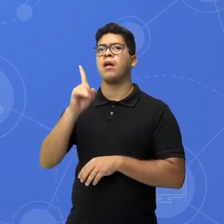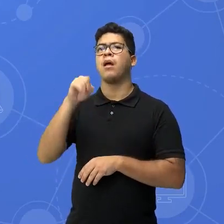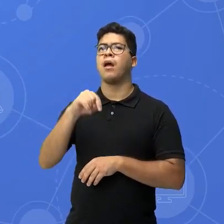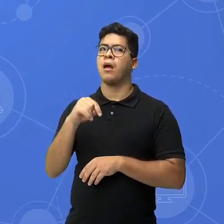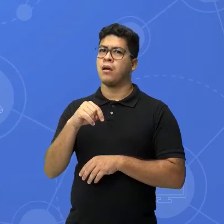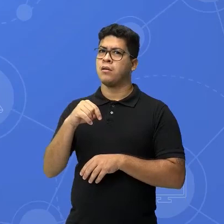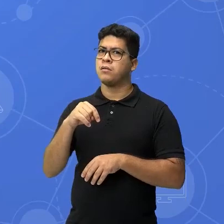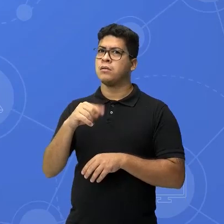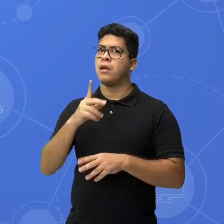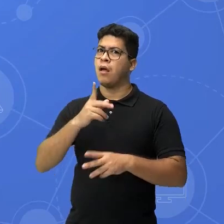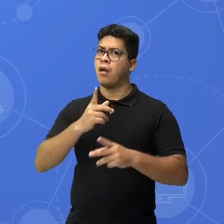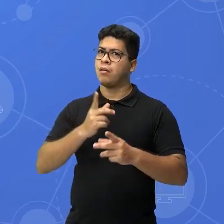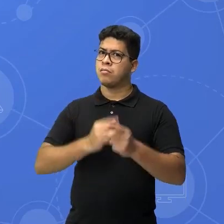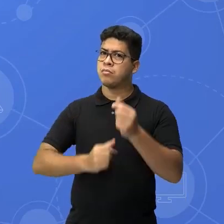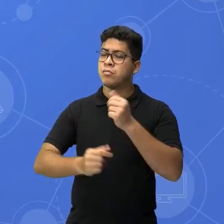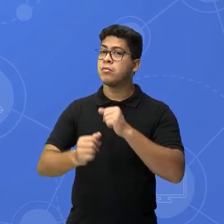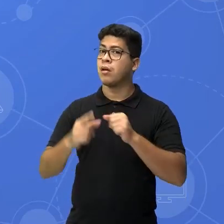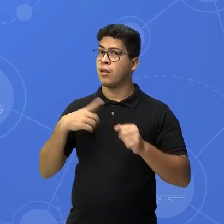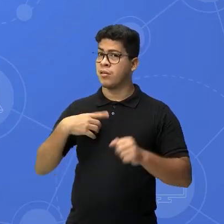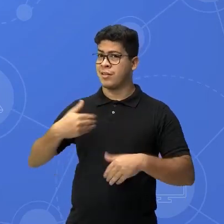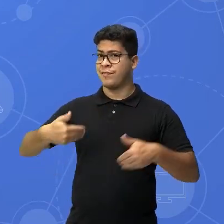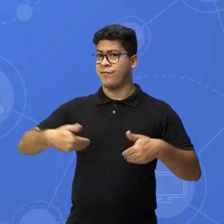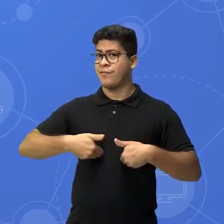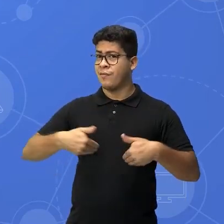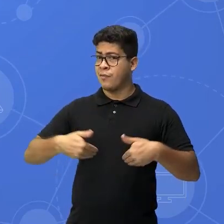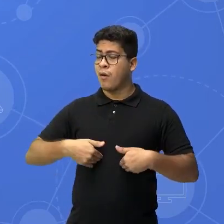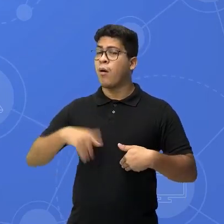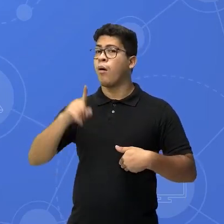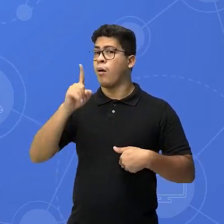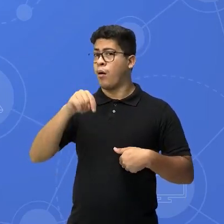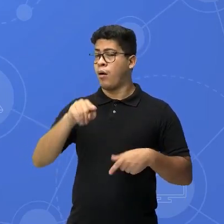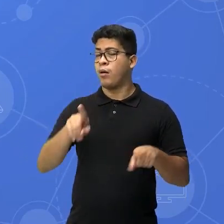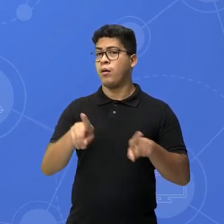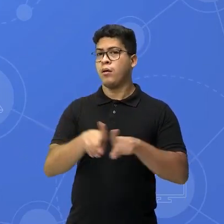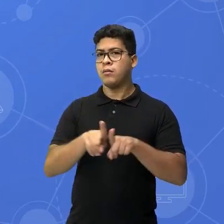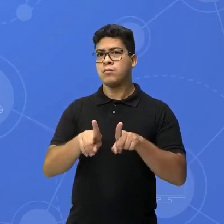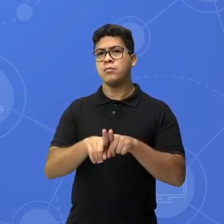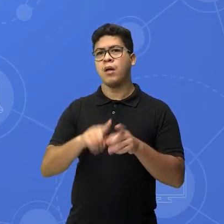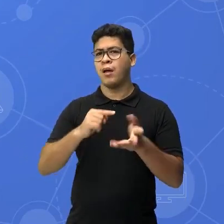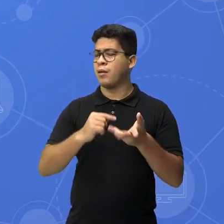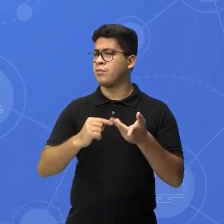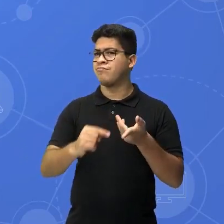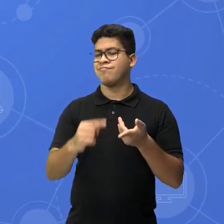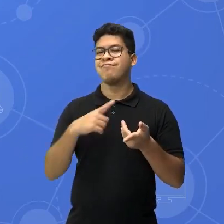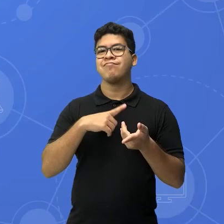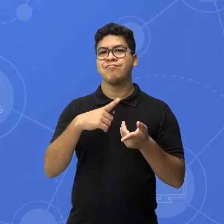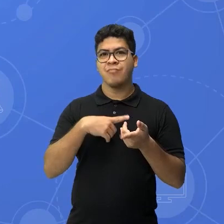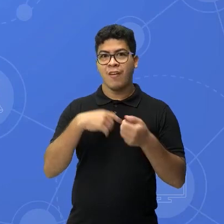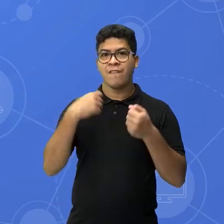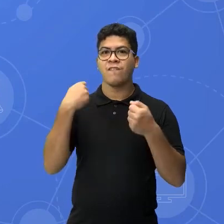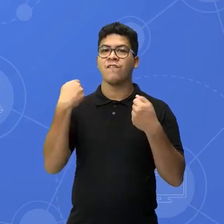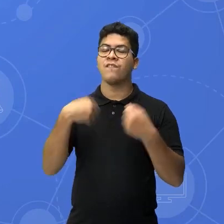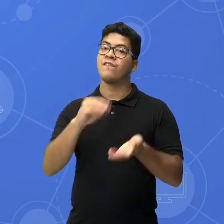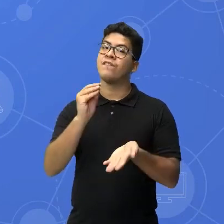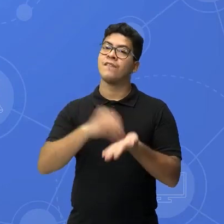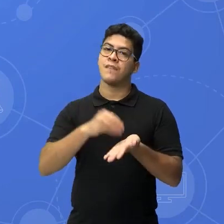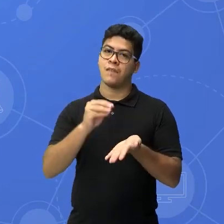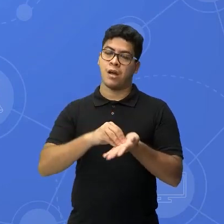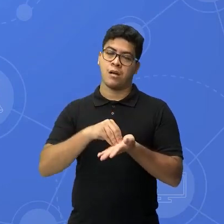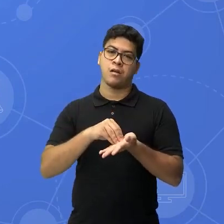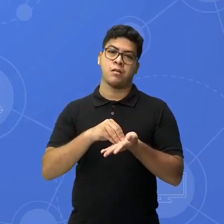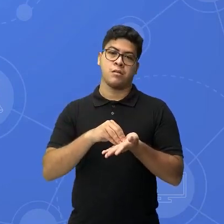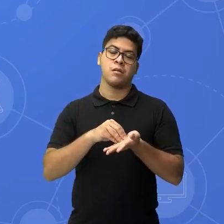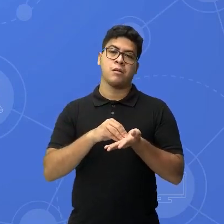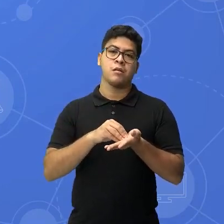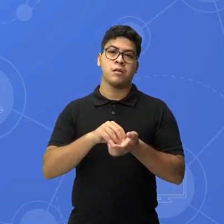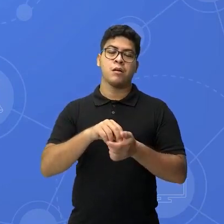sério, né, o problema da fome, exatamente porque o país está carecendo, né, de políticas públicas que venham atender